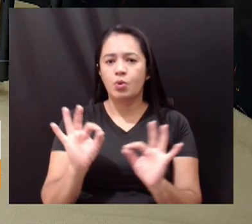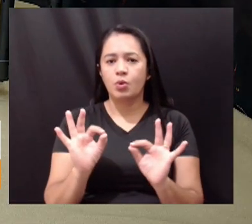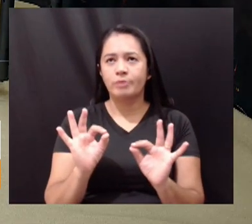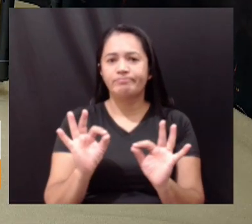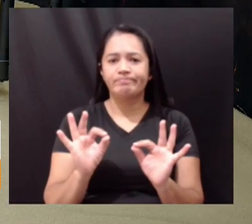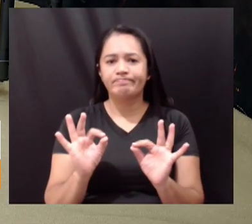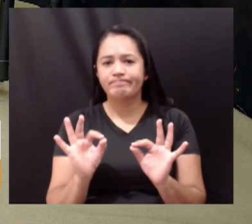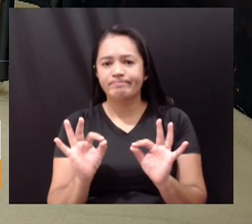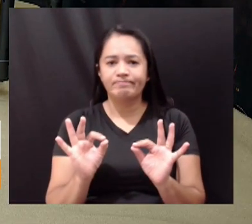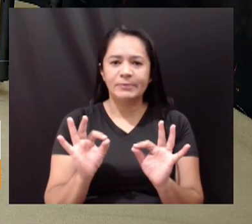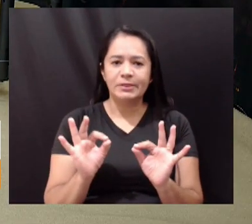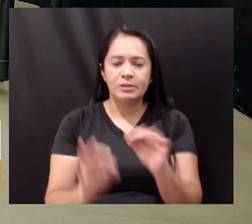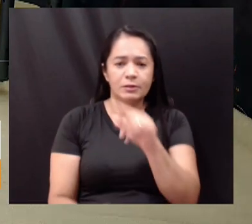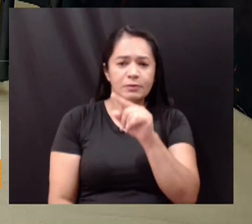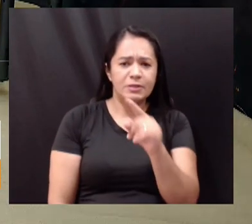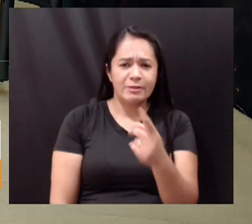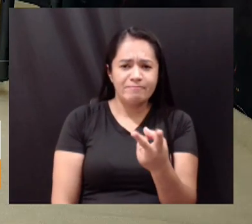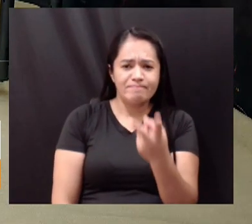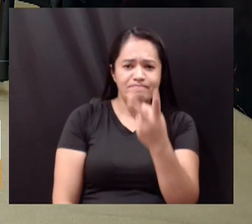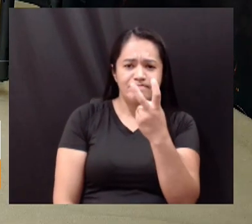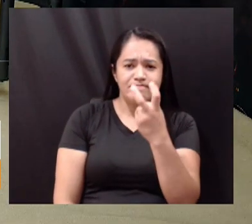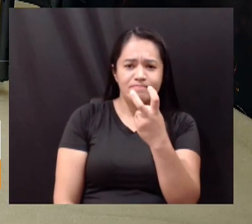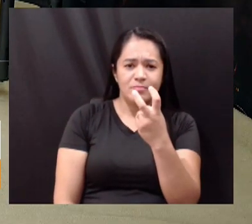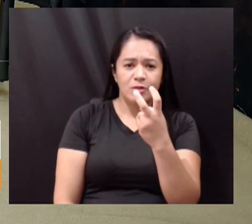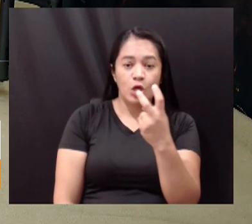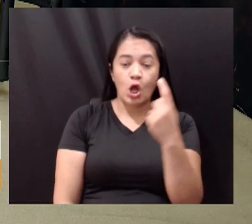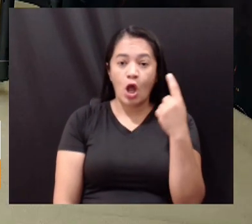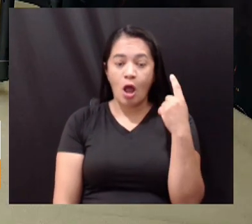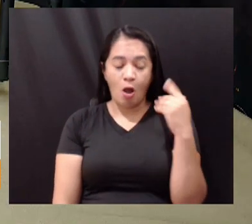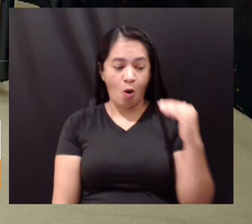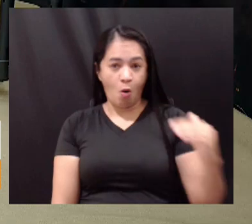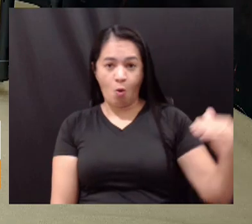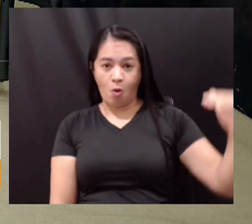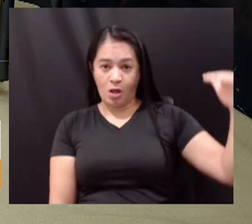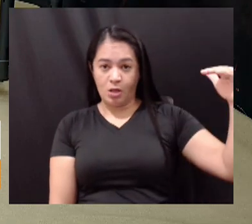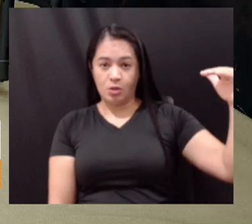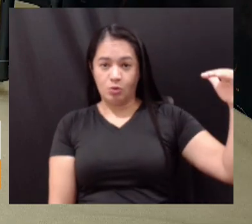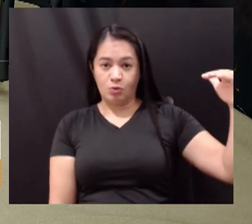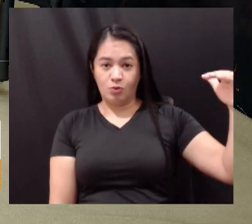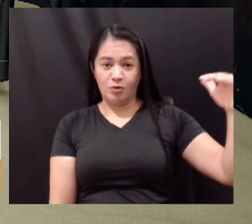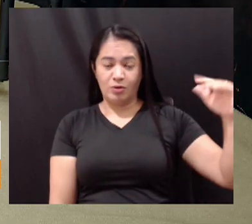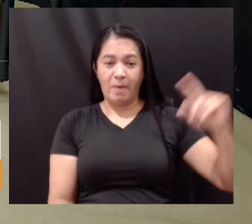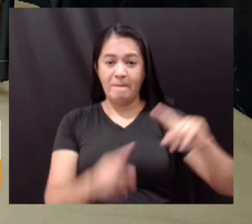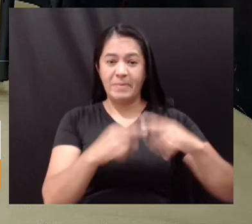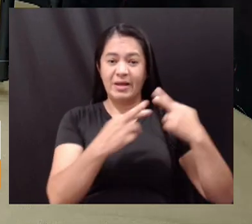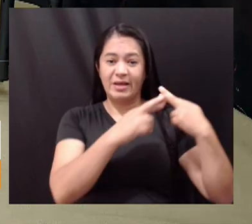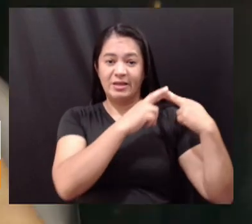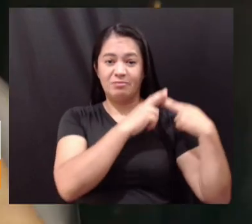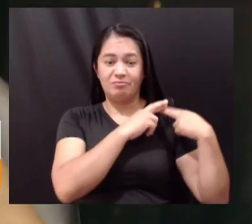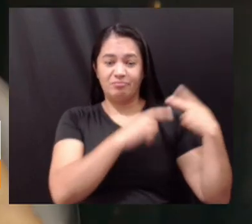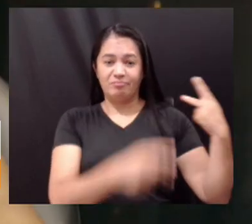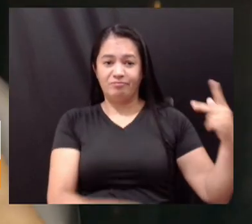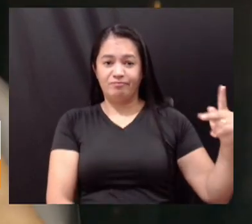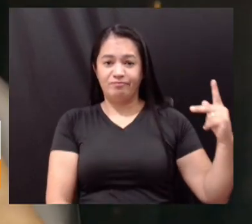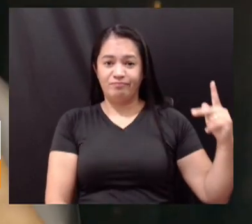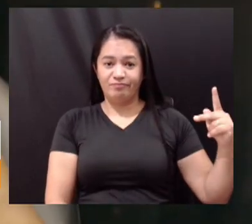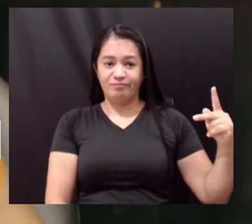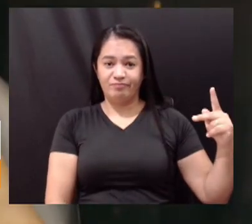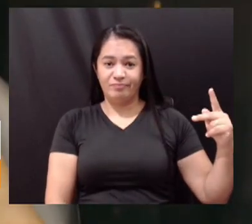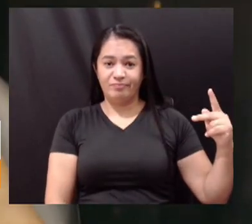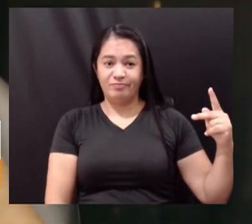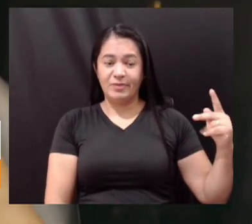se depara com um adulto que tem as suas responsabilidades, que tem uma demanda, que precisa